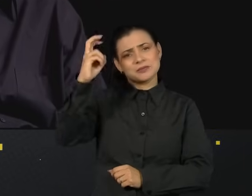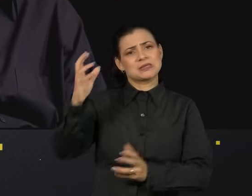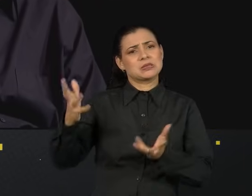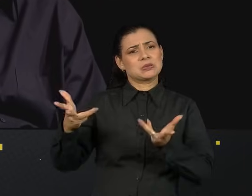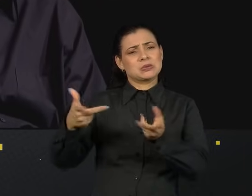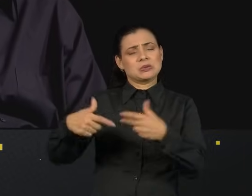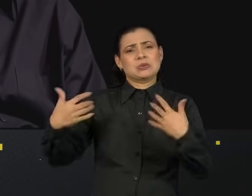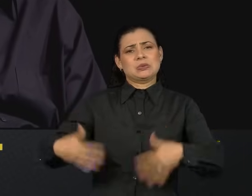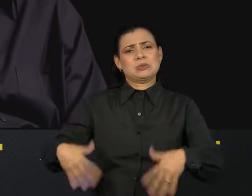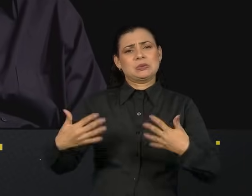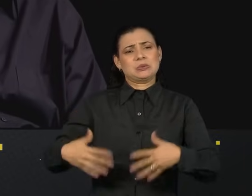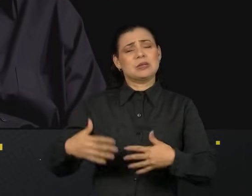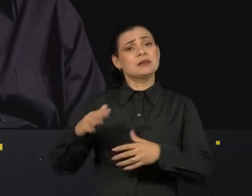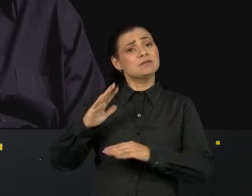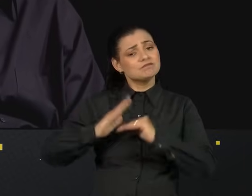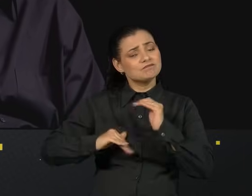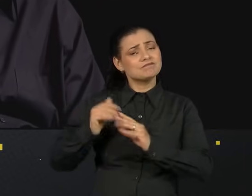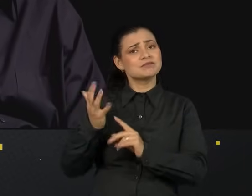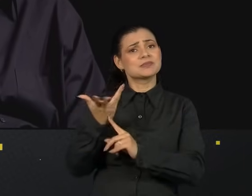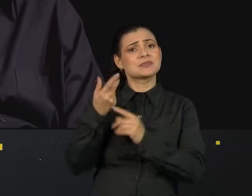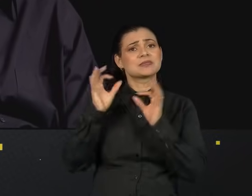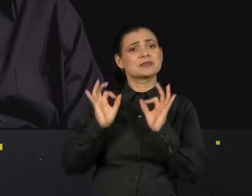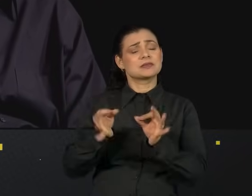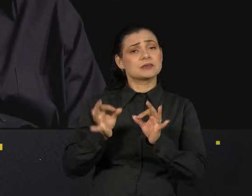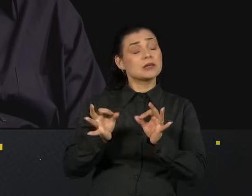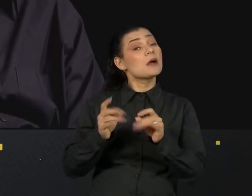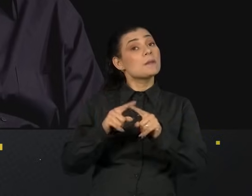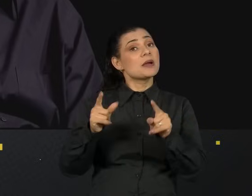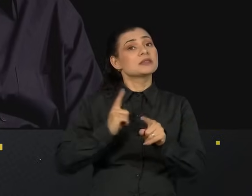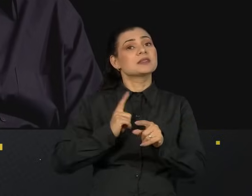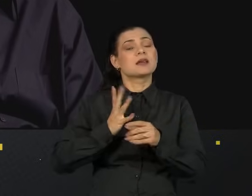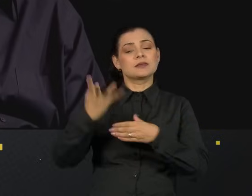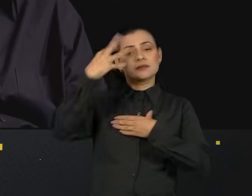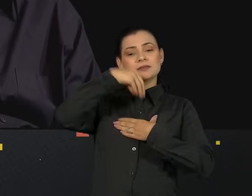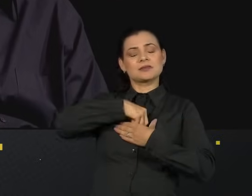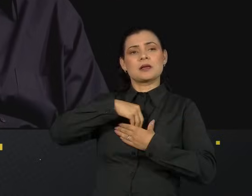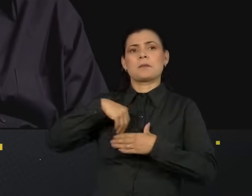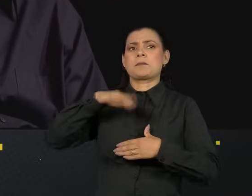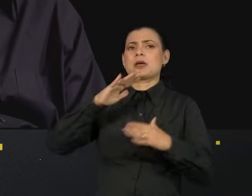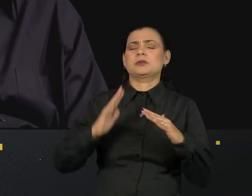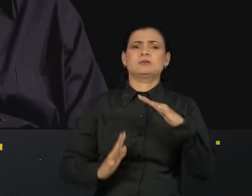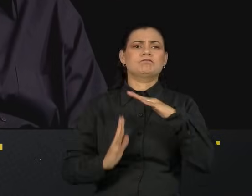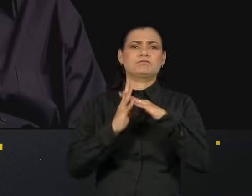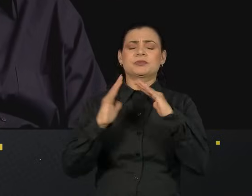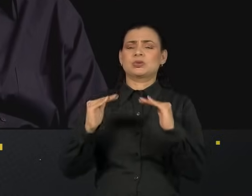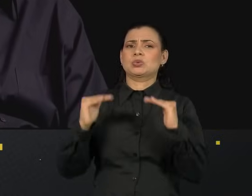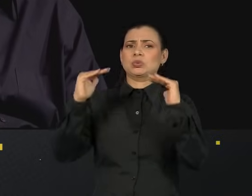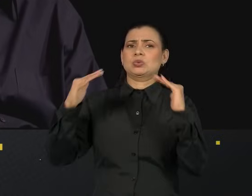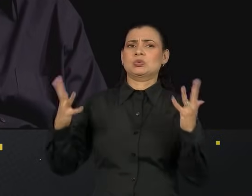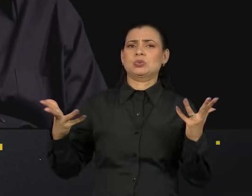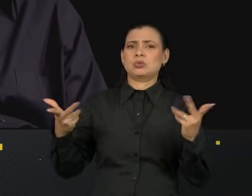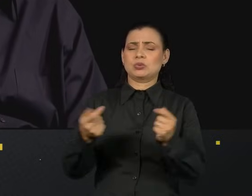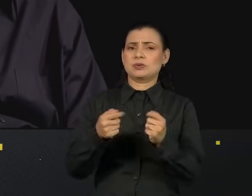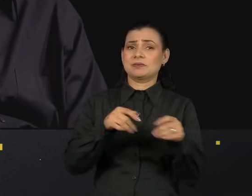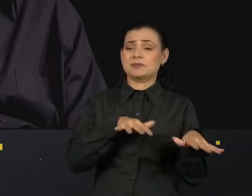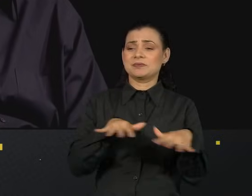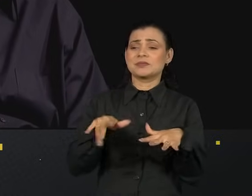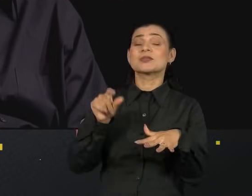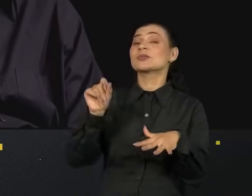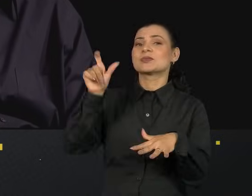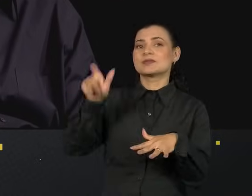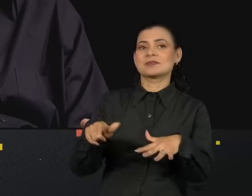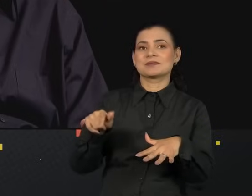do extraordinário talento artístico, existe um talento nele mais alto ainda. Eu acho que a gente pode chamar